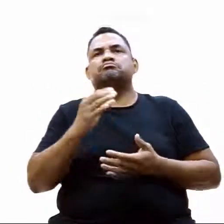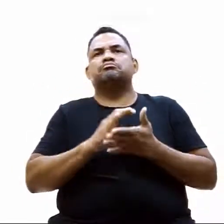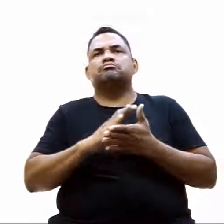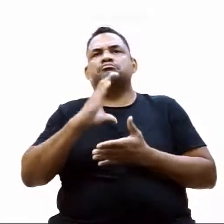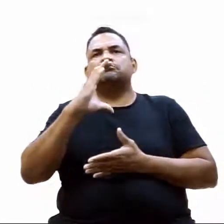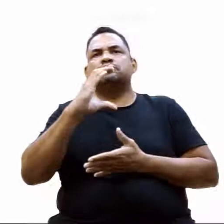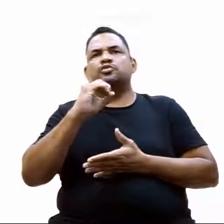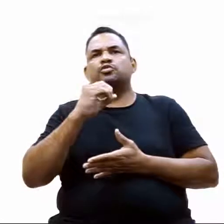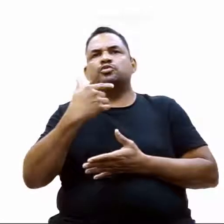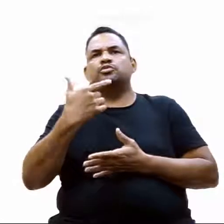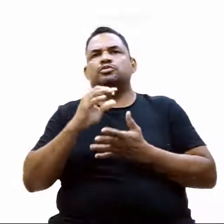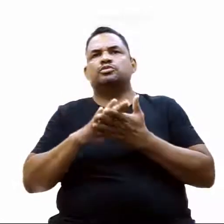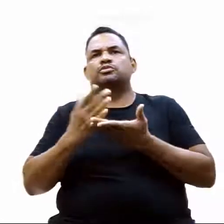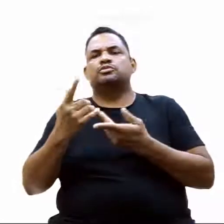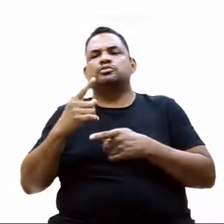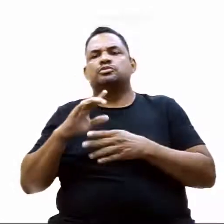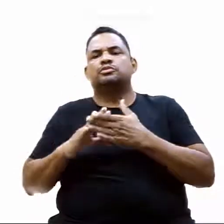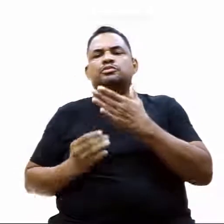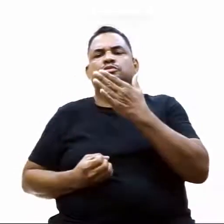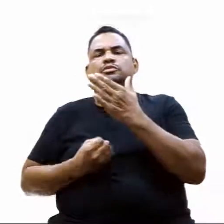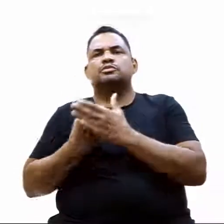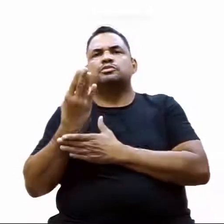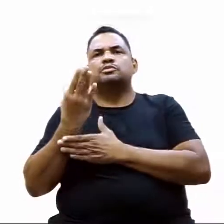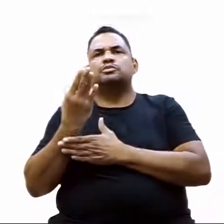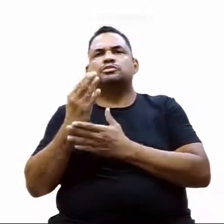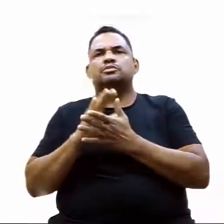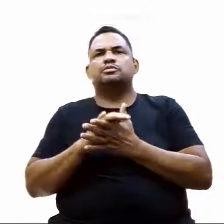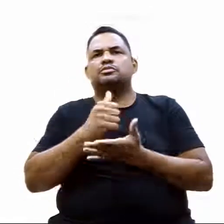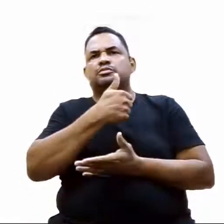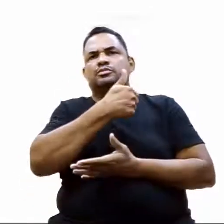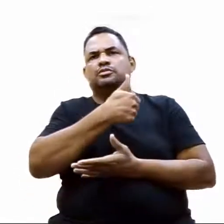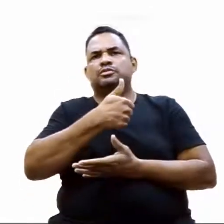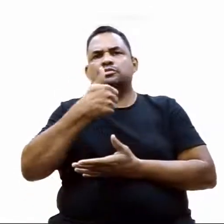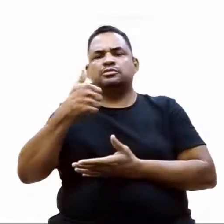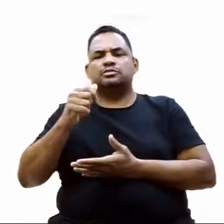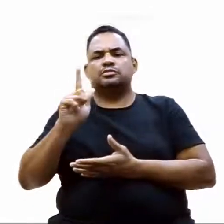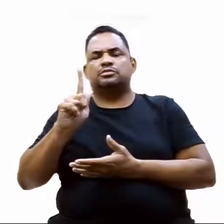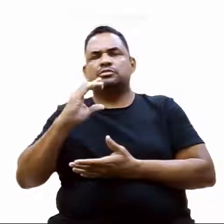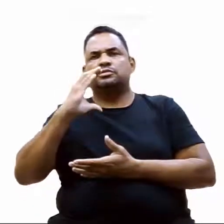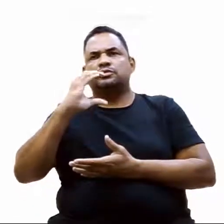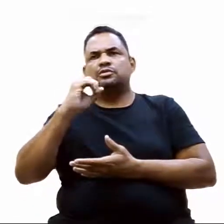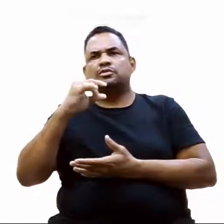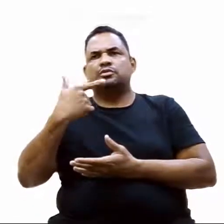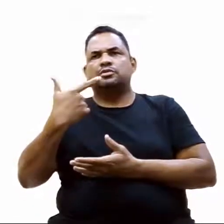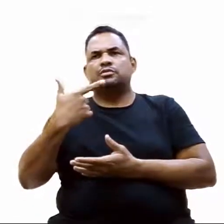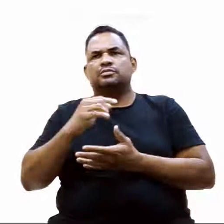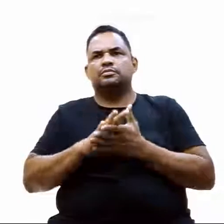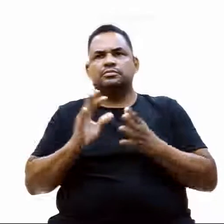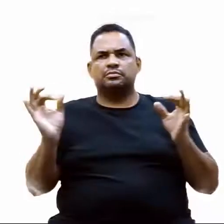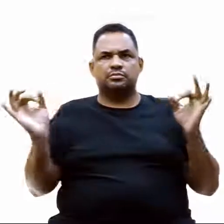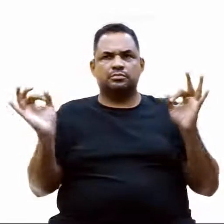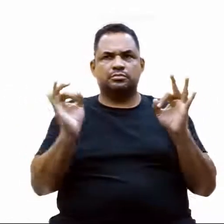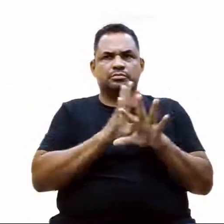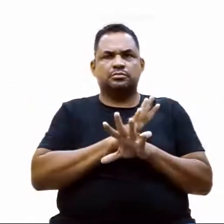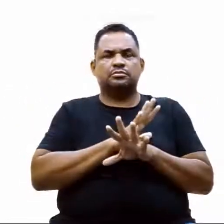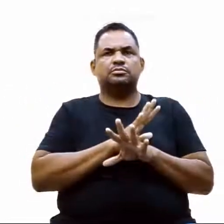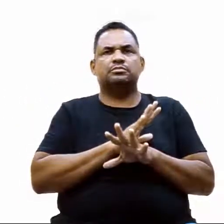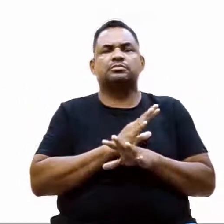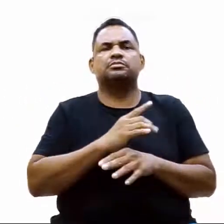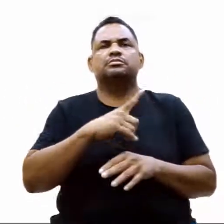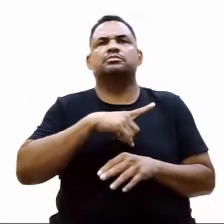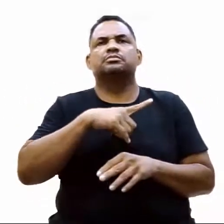produzida? 11 gramas de CO2. Portanto, eu tenho